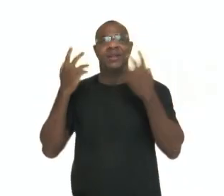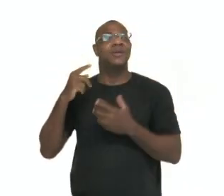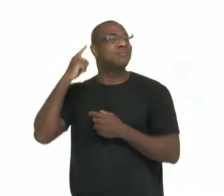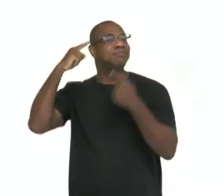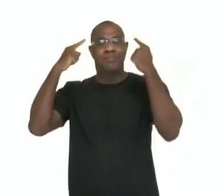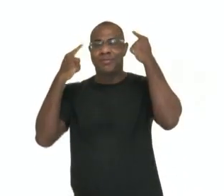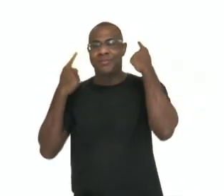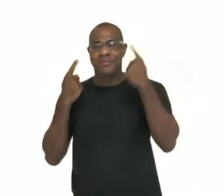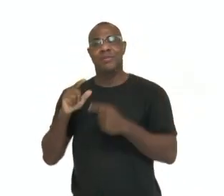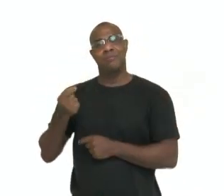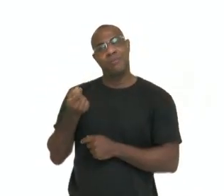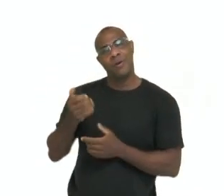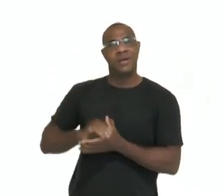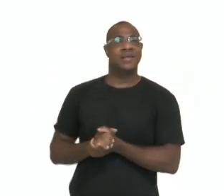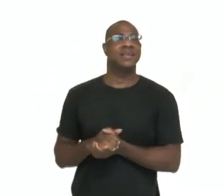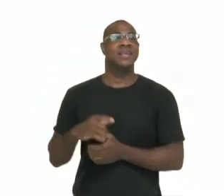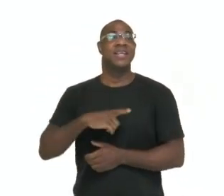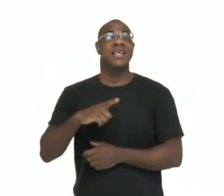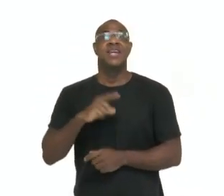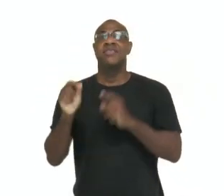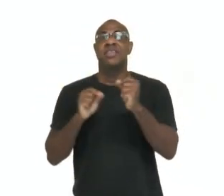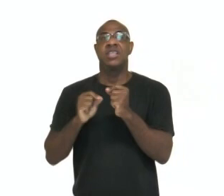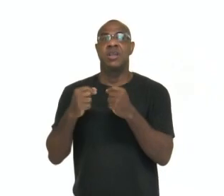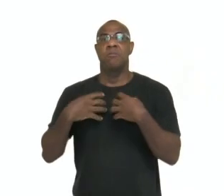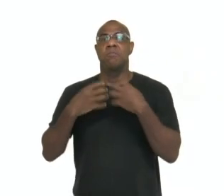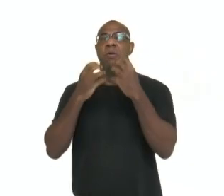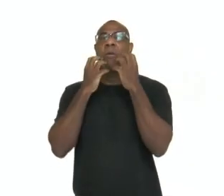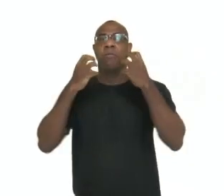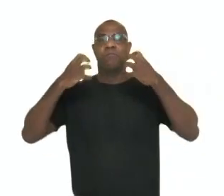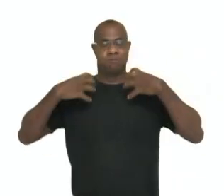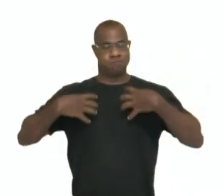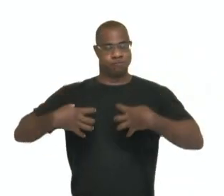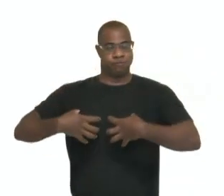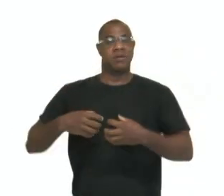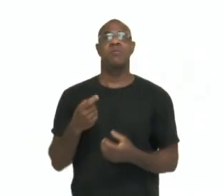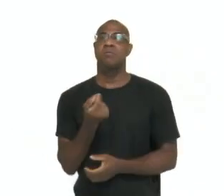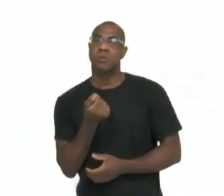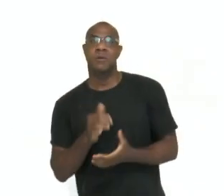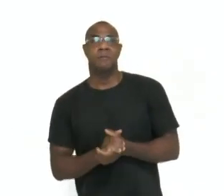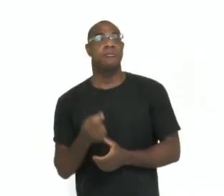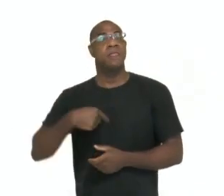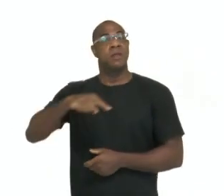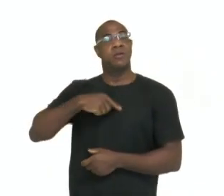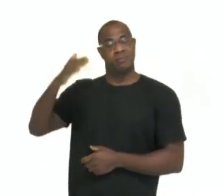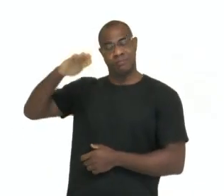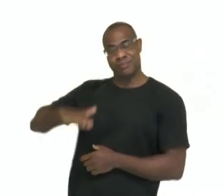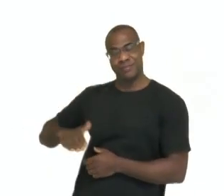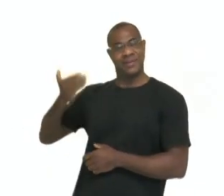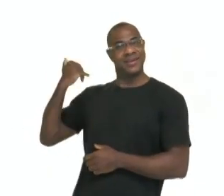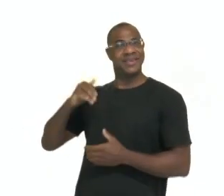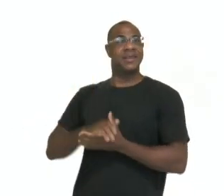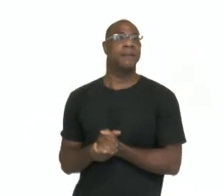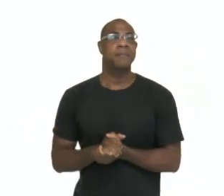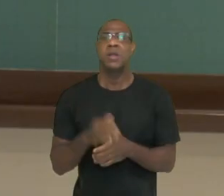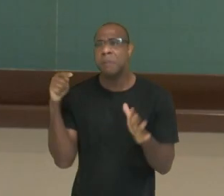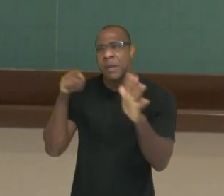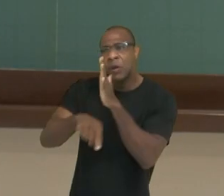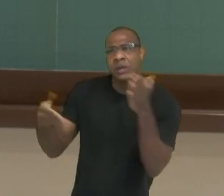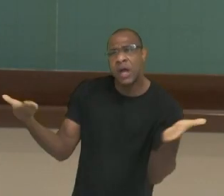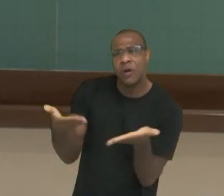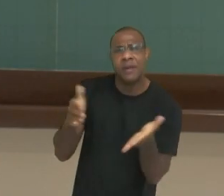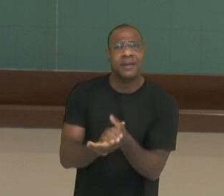meio arruivados. Tinha um busto enorme, enquanto nós todas ainda éramos achatadas. Eu te